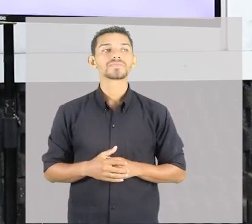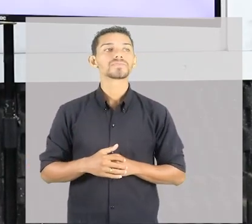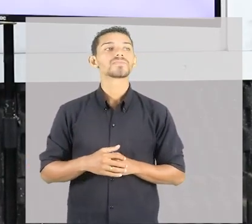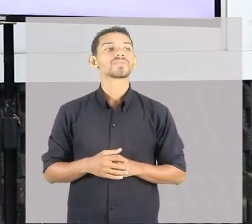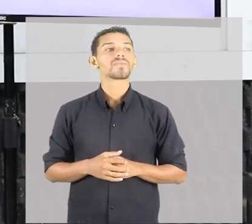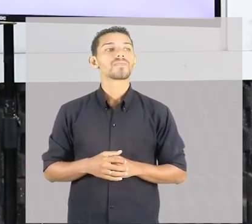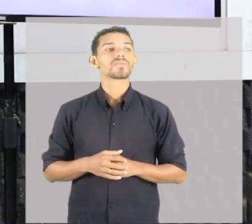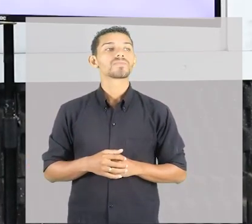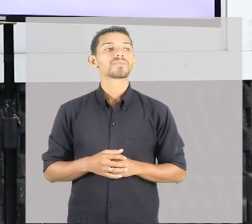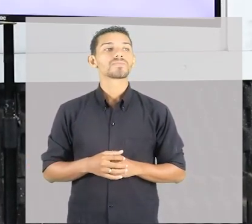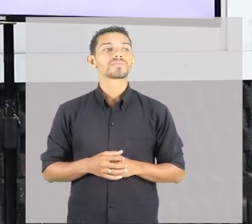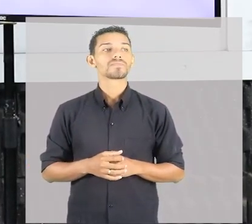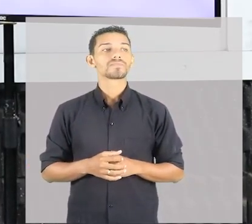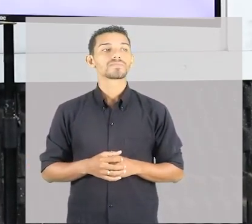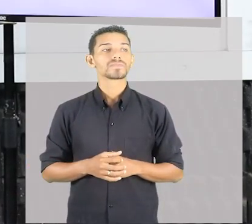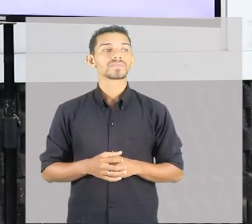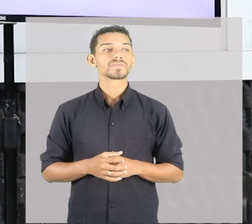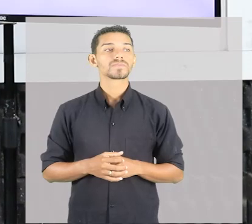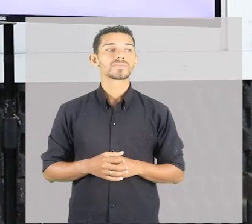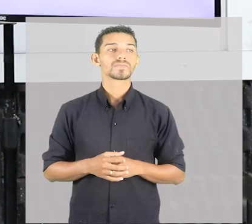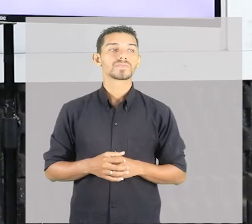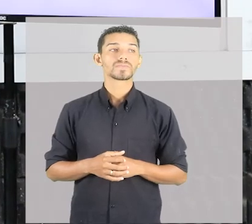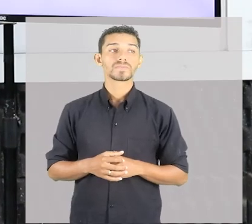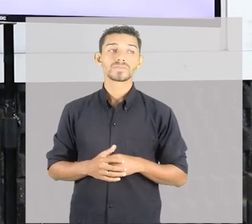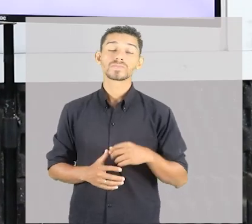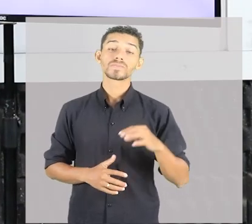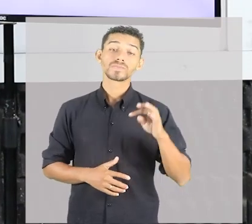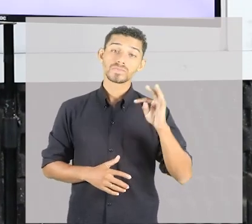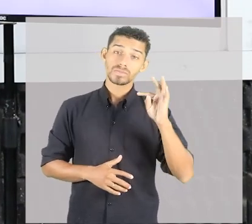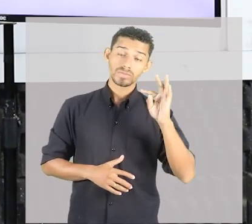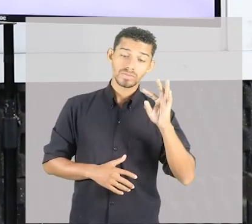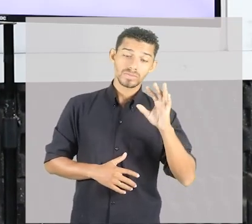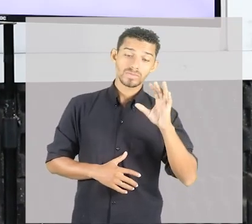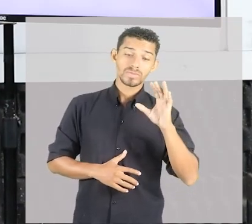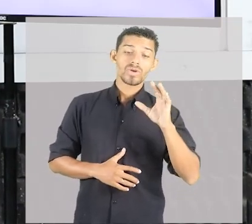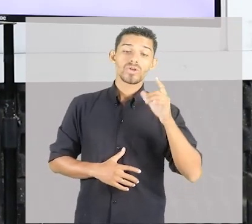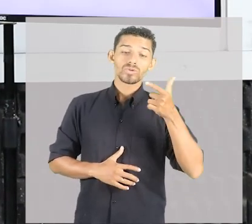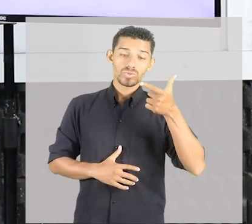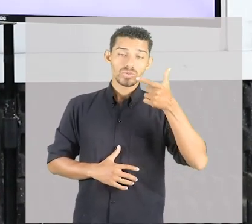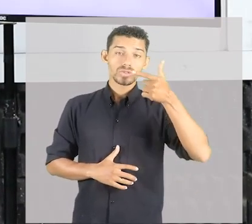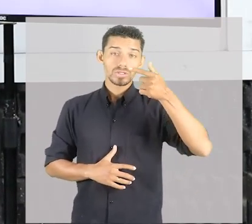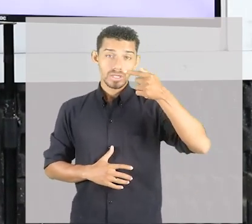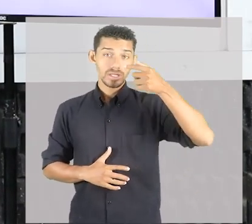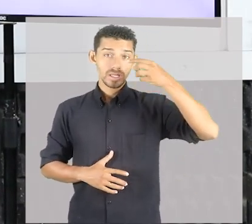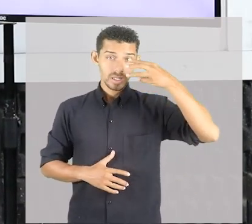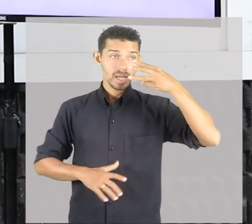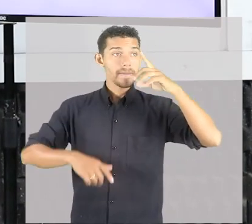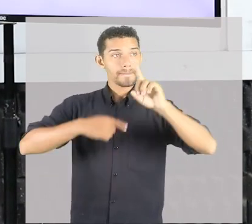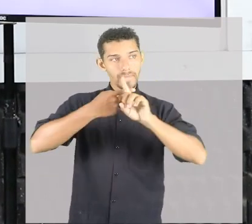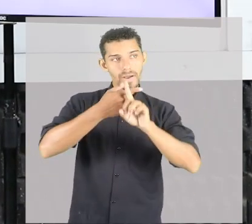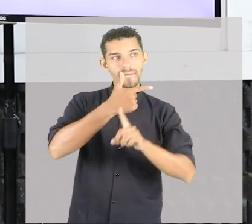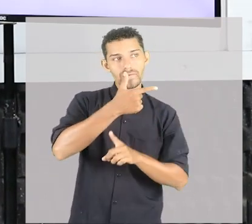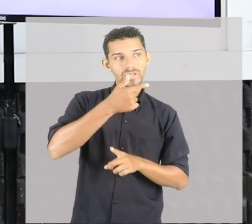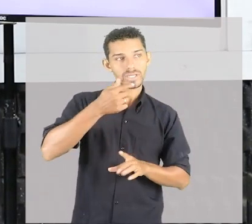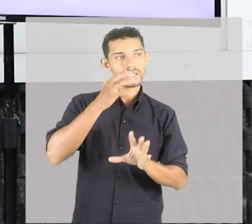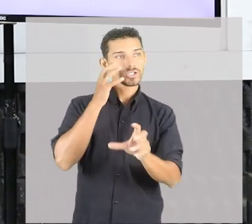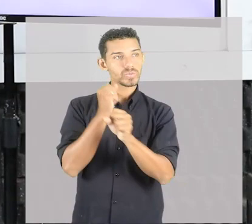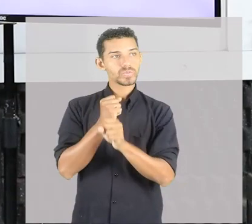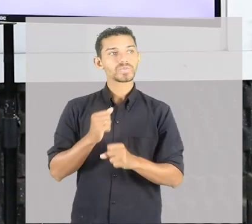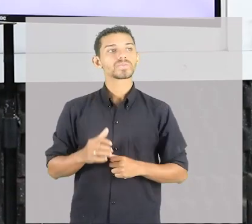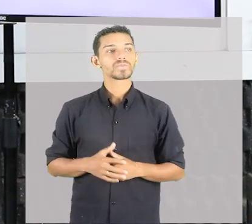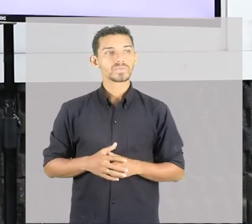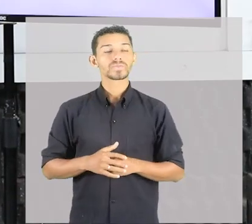detalhe temperatura em kelv vai ser 273 somado com esses 27 que eu vou achar